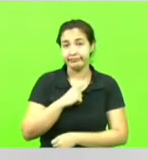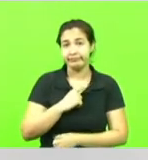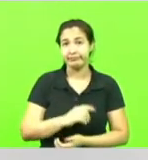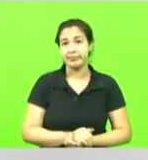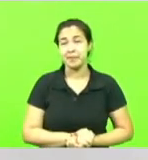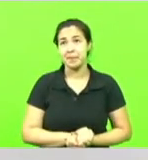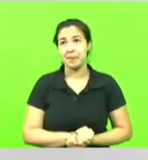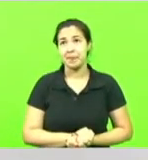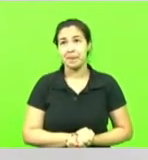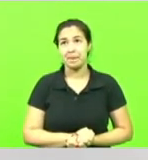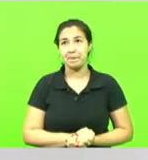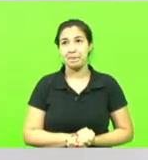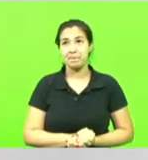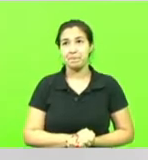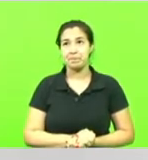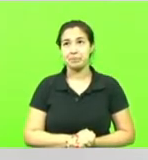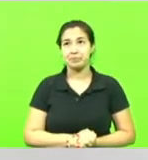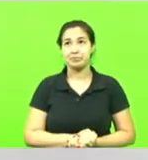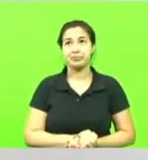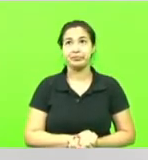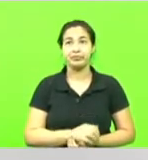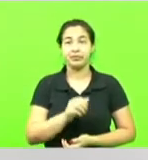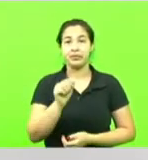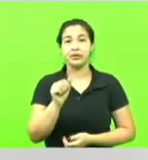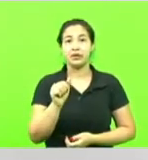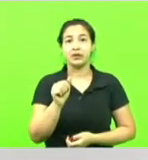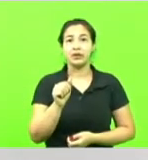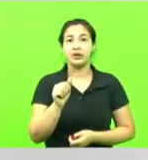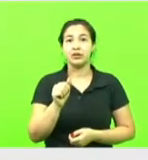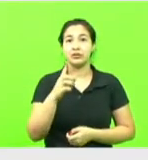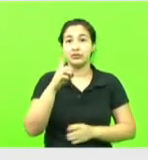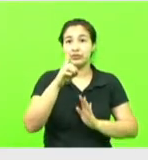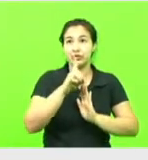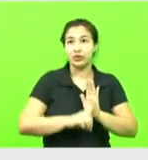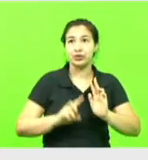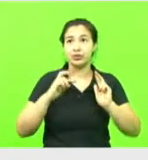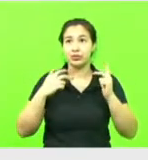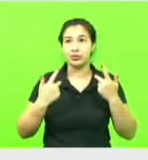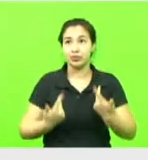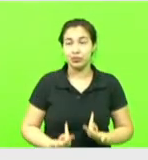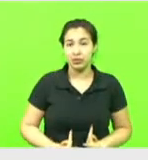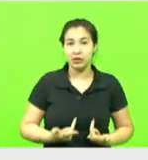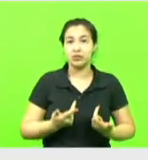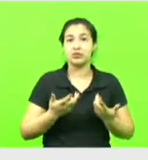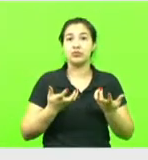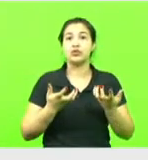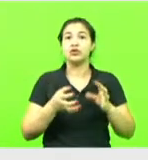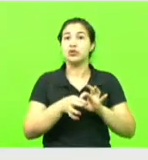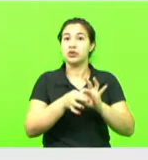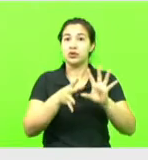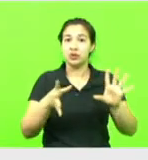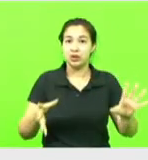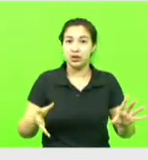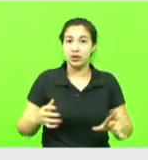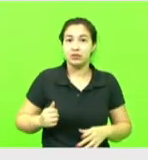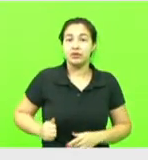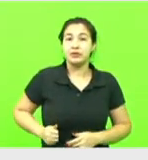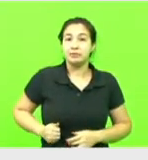ANES, Instituto de Bioética, Direitos Humanos e Gênero, uma ONG pró-aborto, ONG